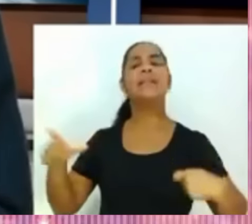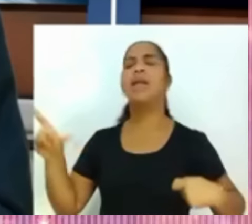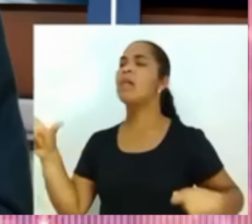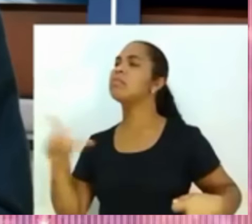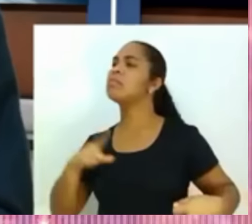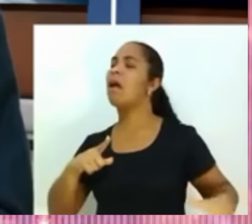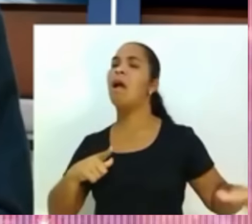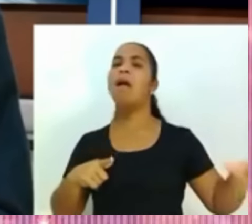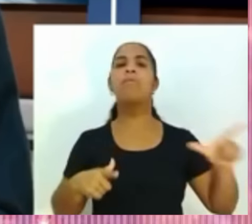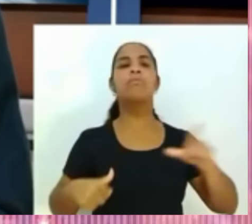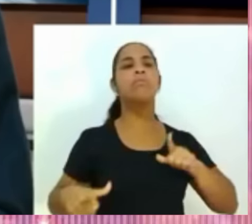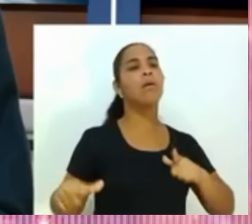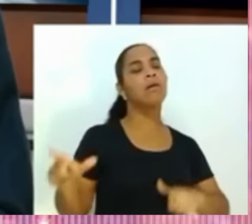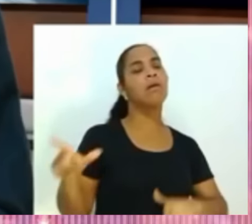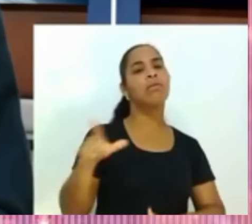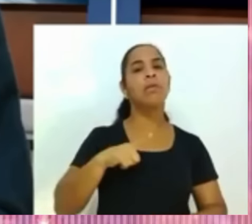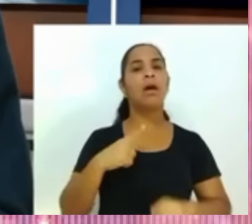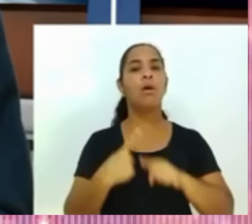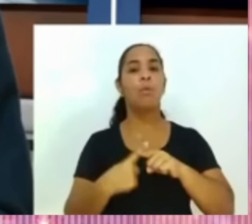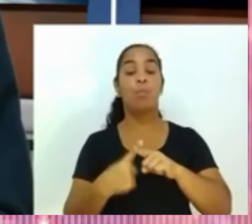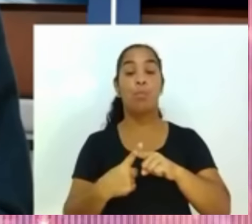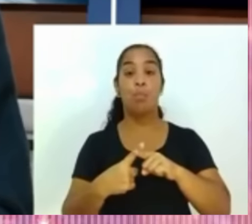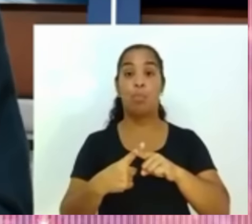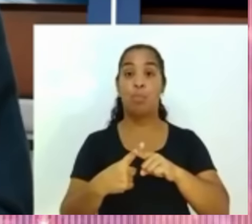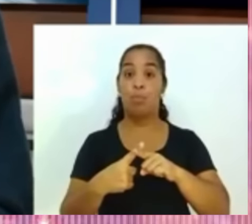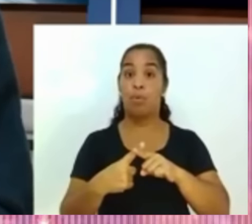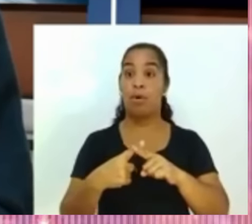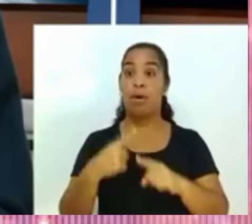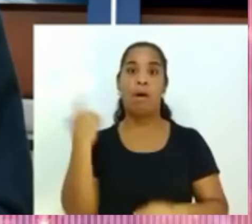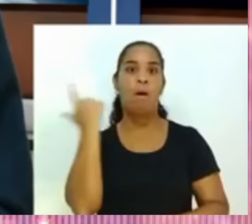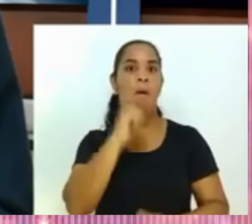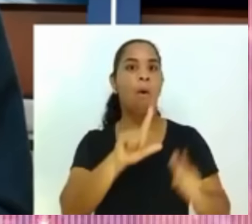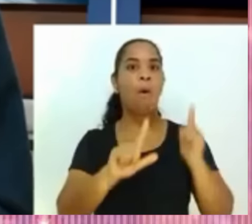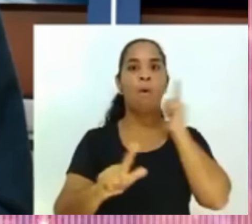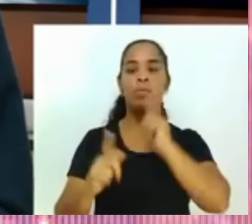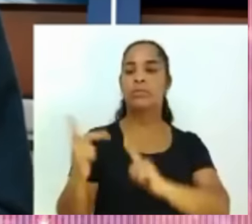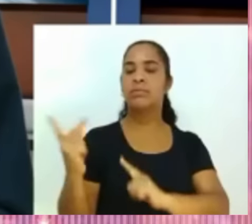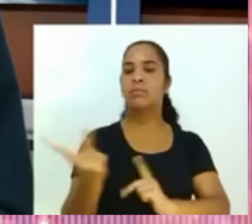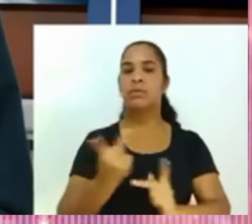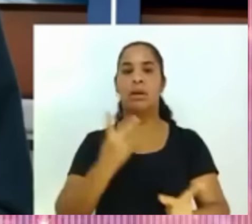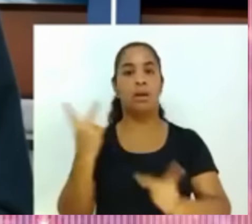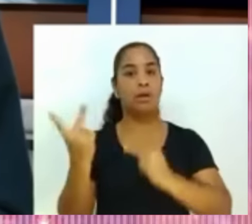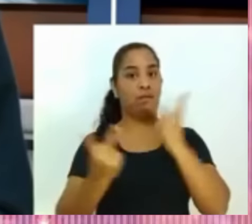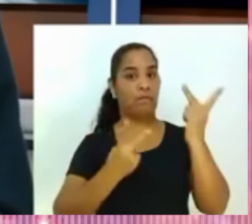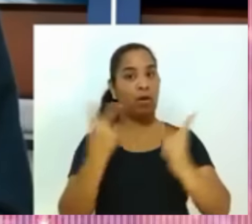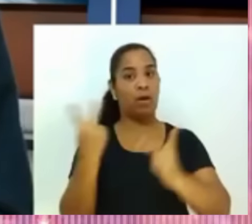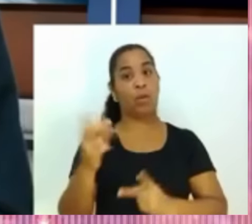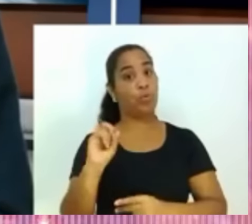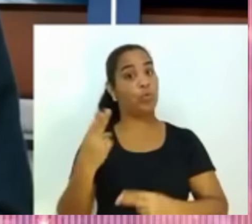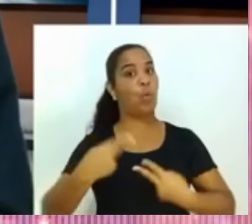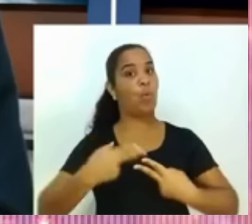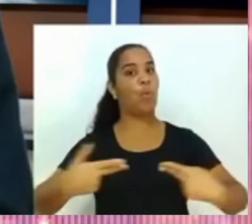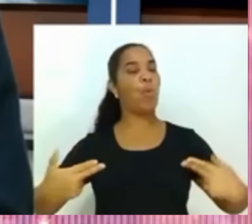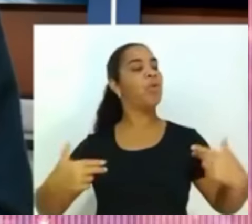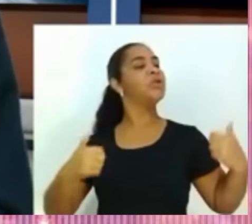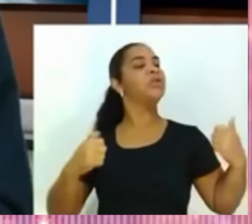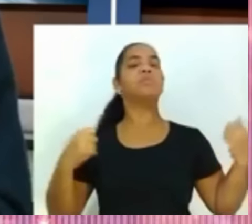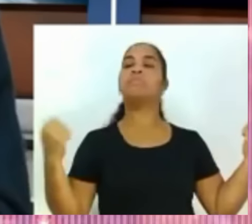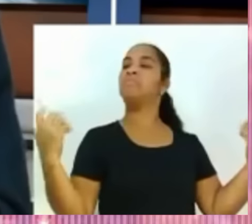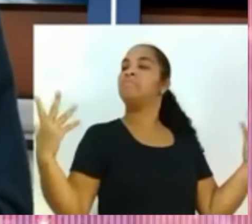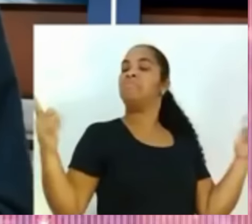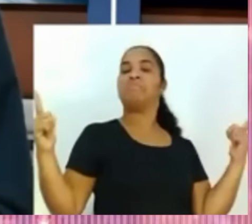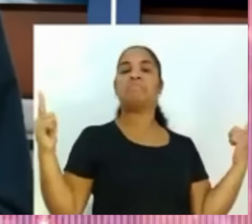à medida em que ele adquire valores desta ou de outra natureza ele se destaca no meio social